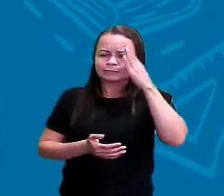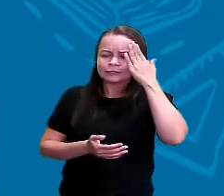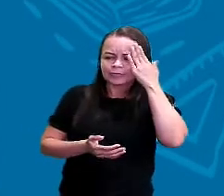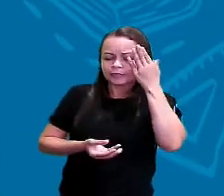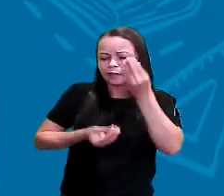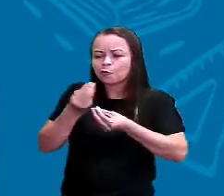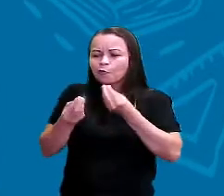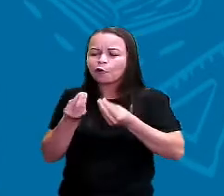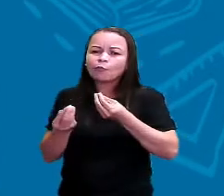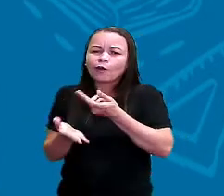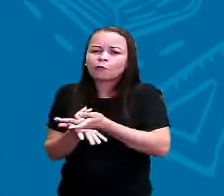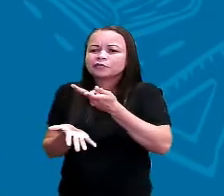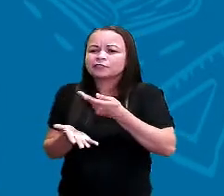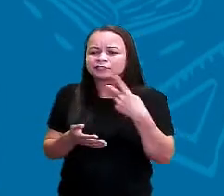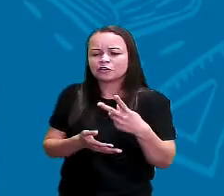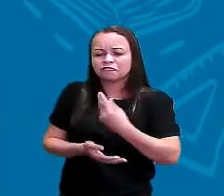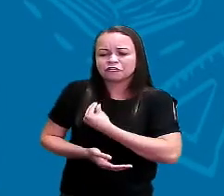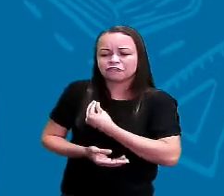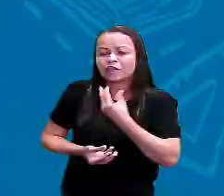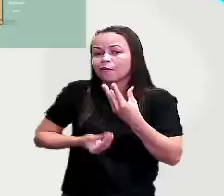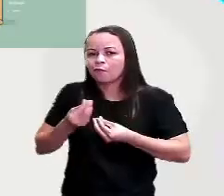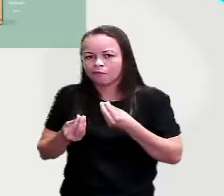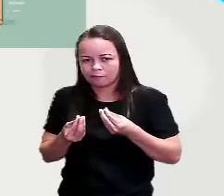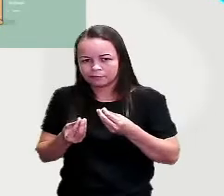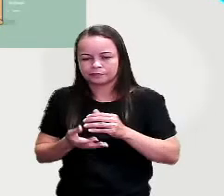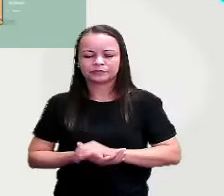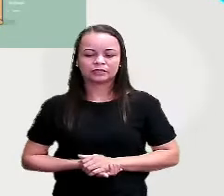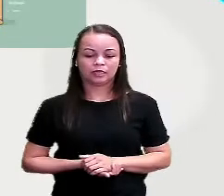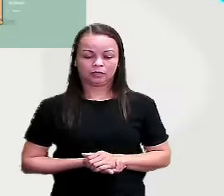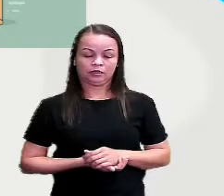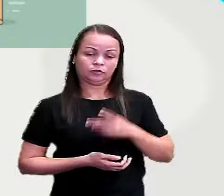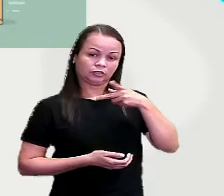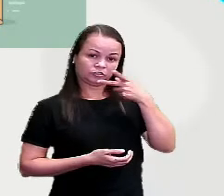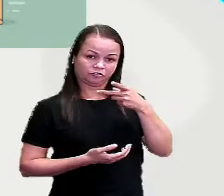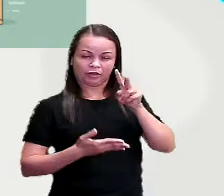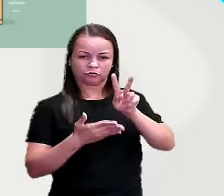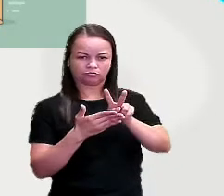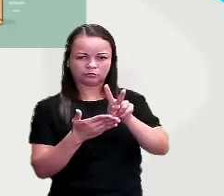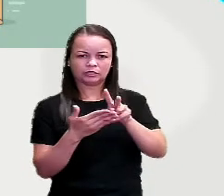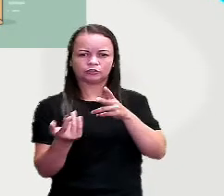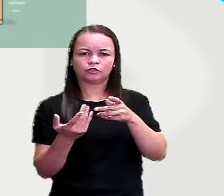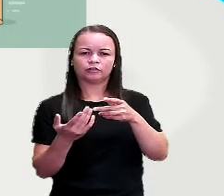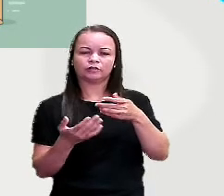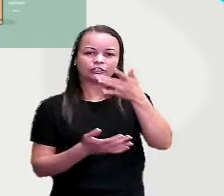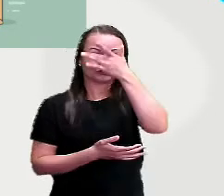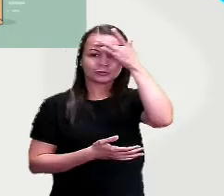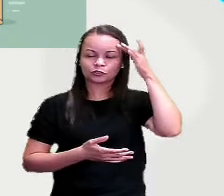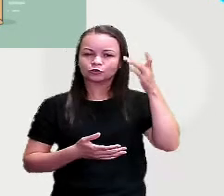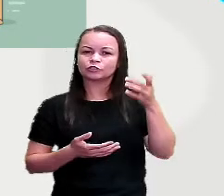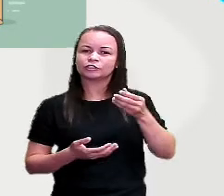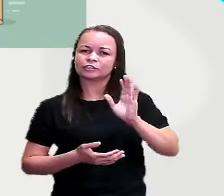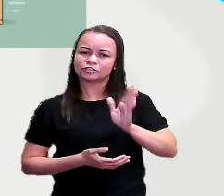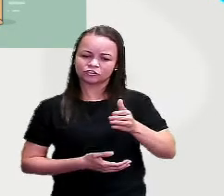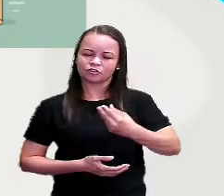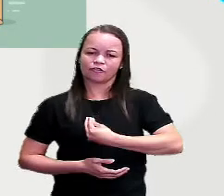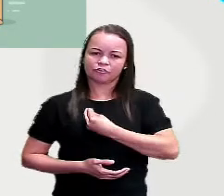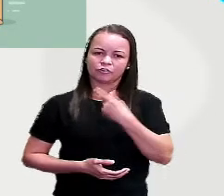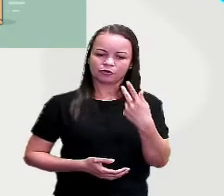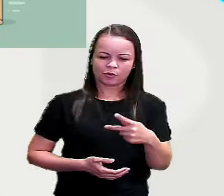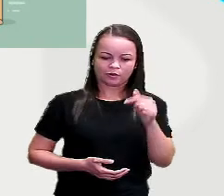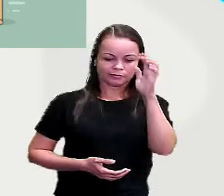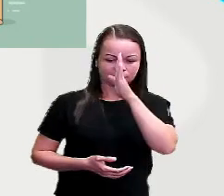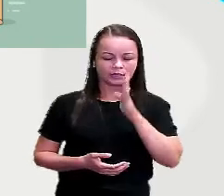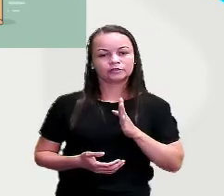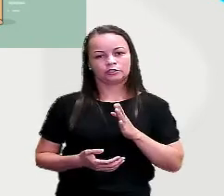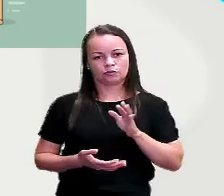eles viviam, né? Então, quando estamos falando de índios ou de indígenas, referimos aos primeiros habitantes do Brasil. Eles eram os